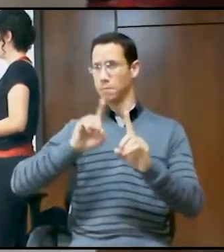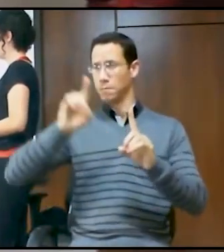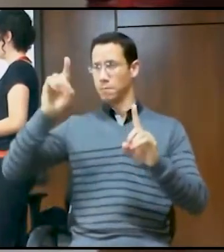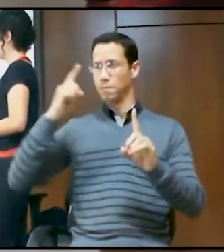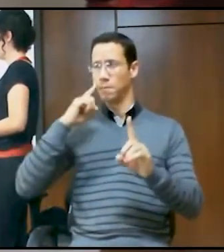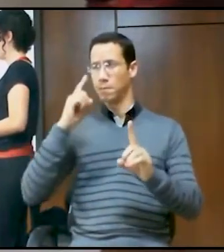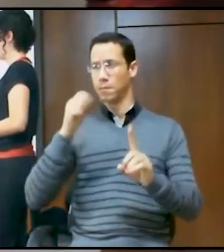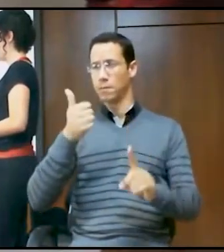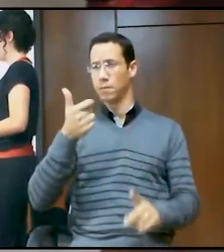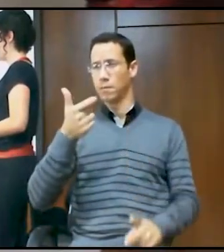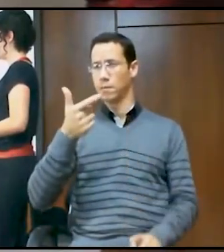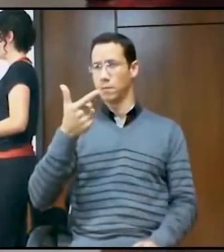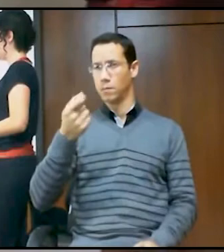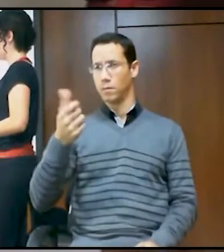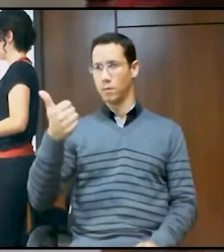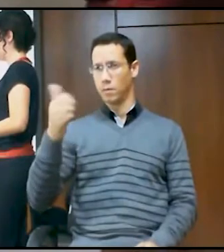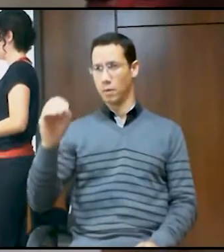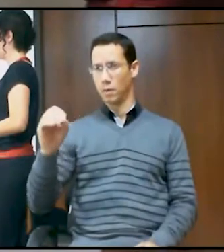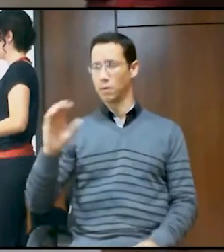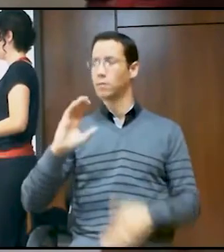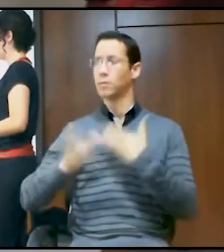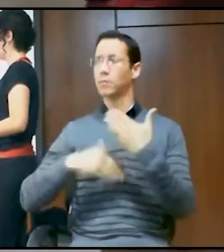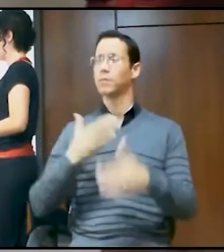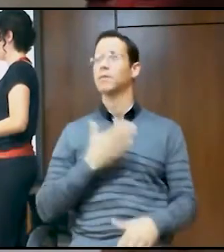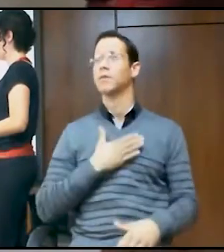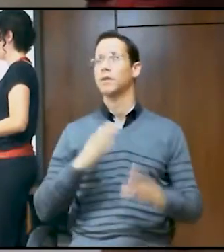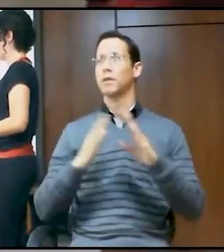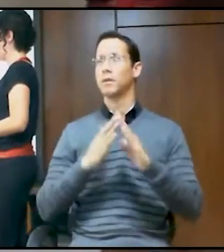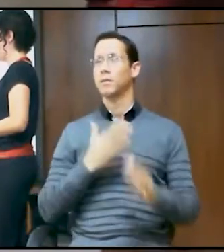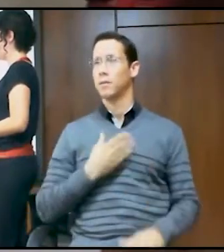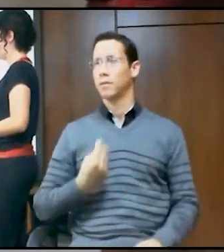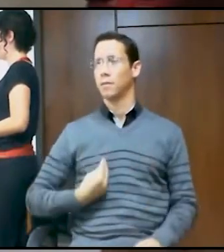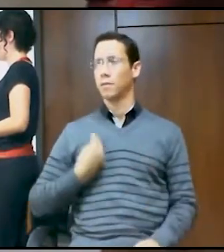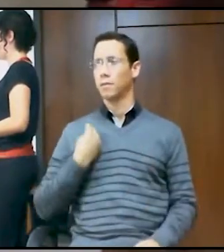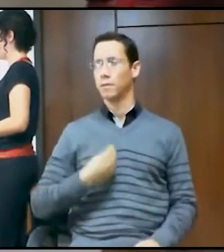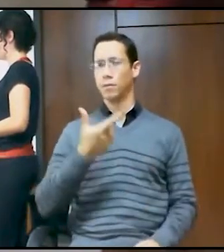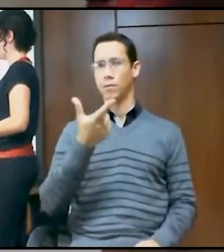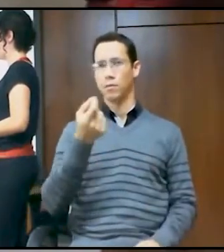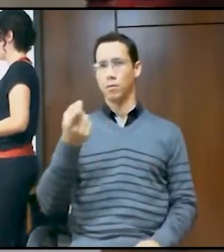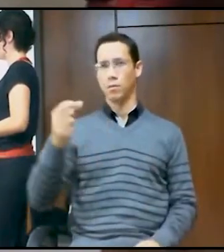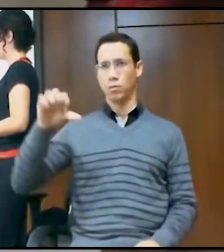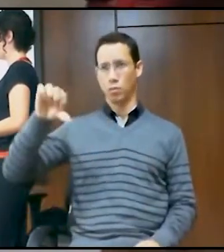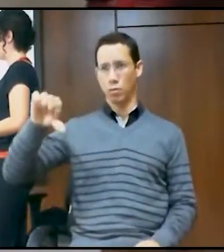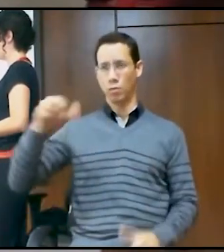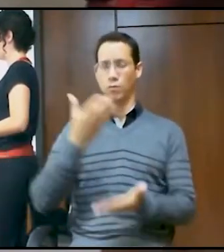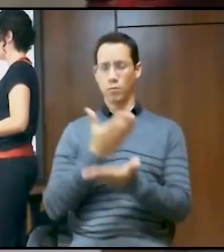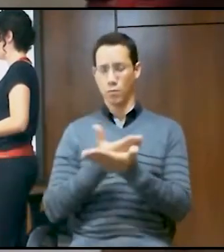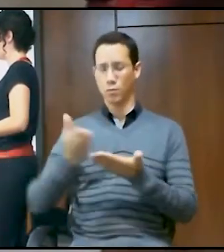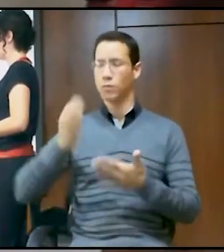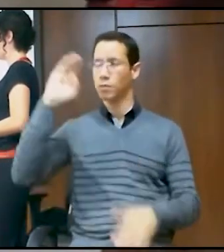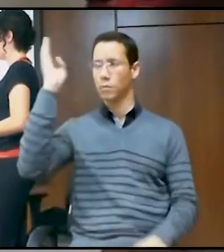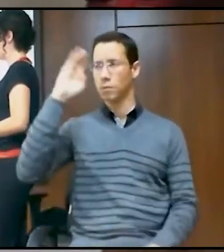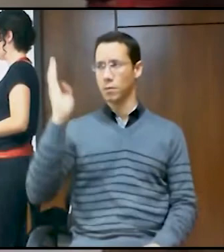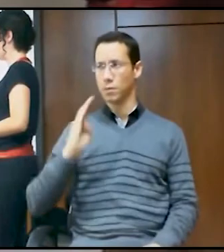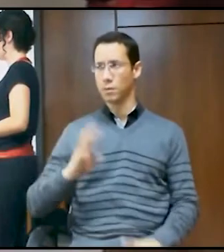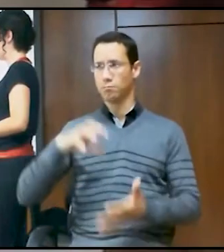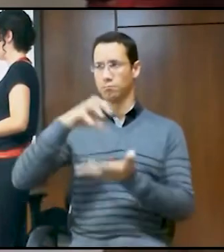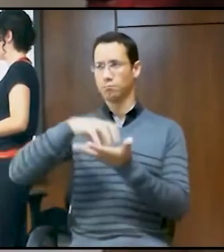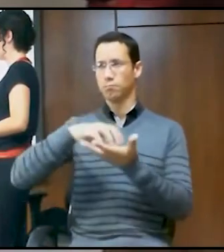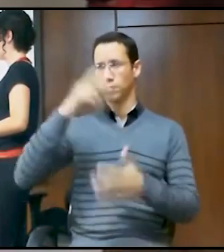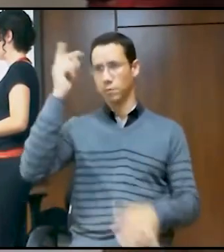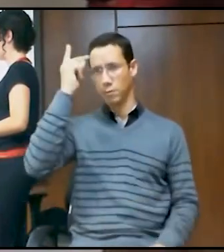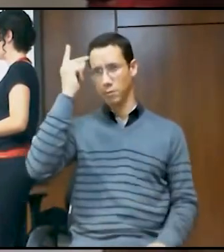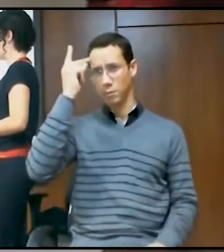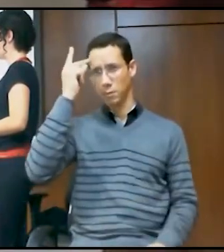Casa Minha Vida, ele é assinado em metade de 2009 e começa a entregar unidades no Brasil todo, mas na região metropolitana de São Paulo,